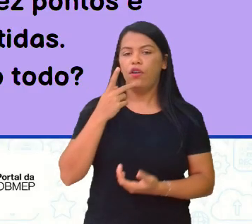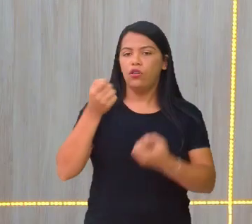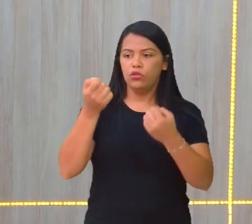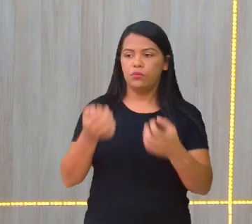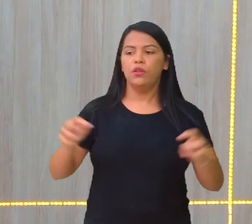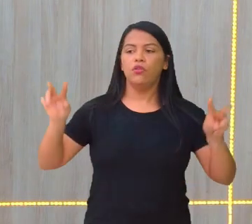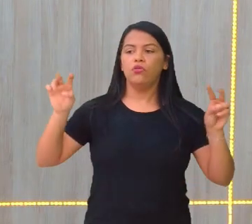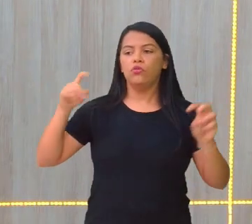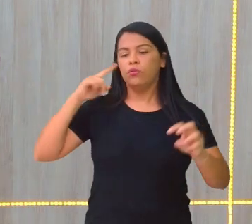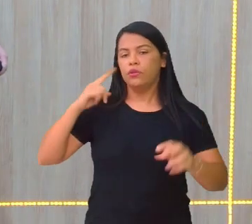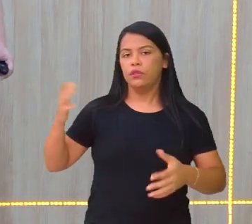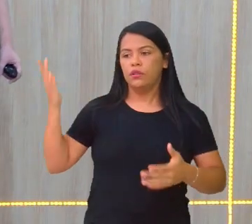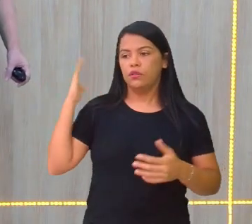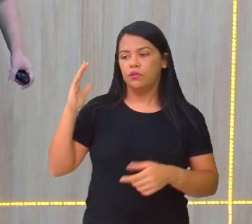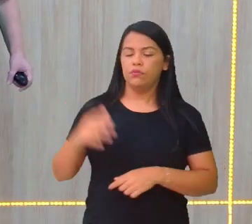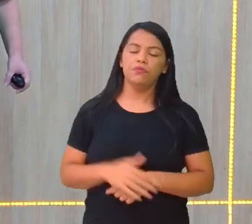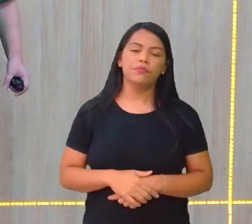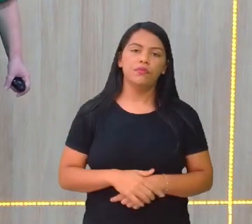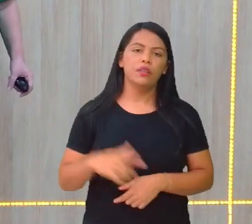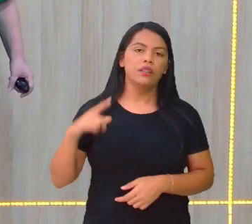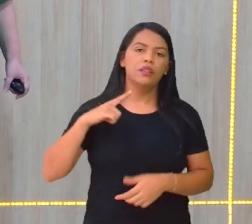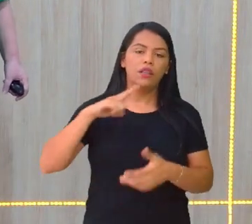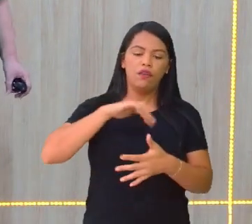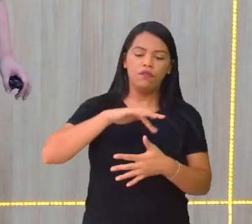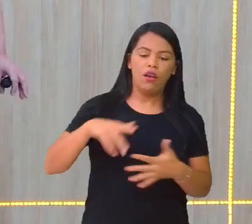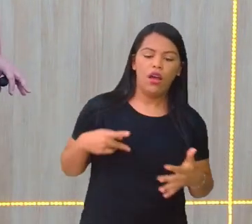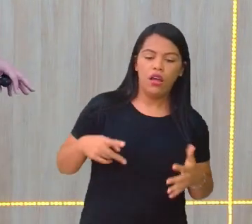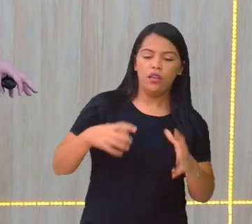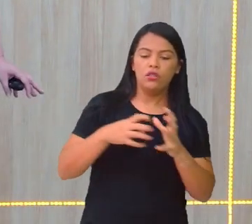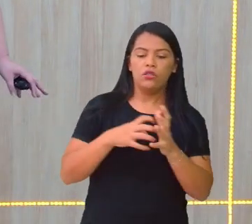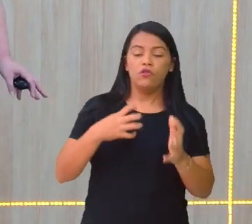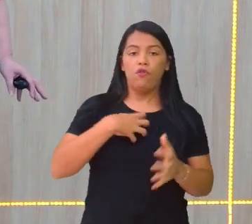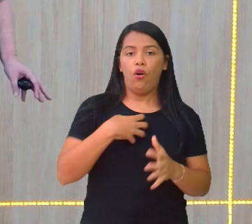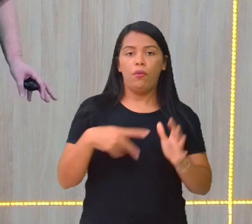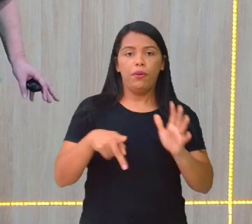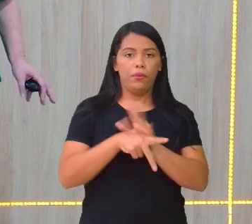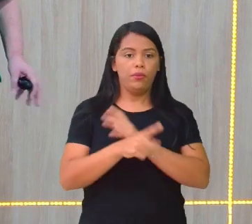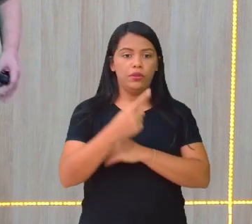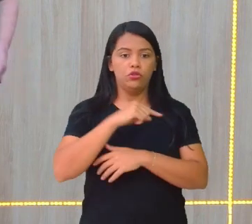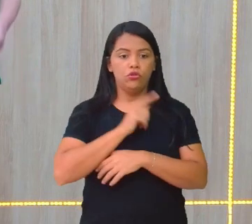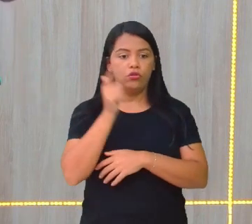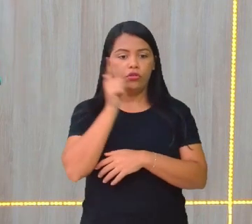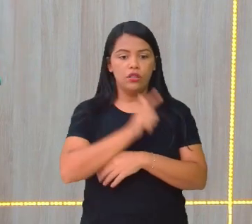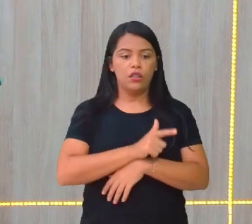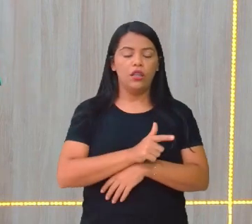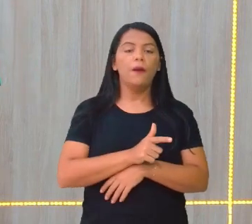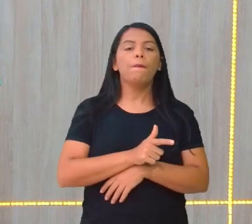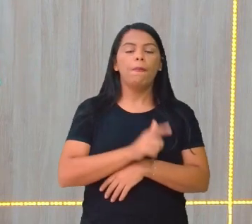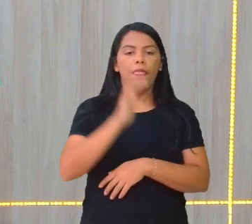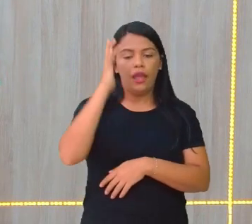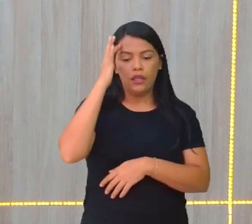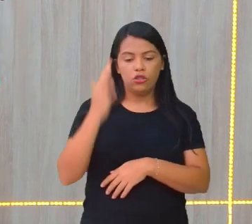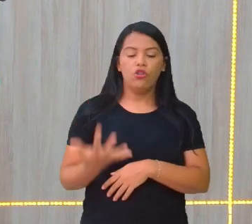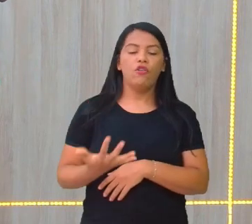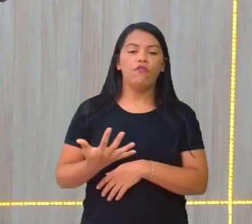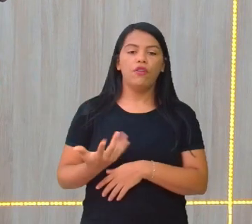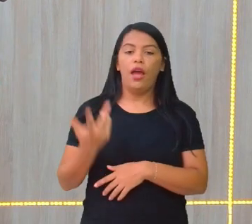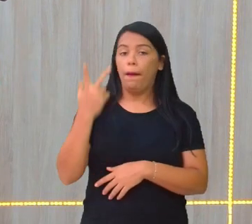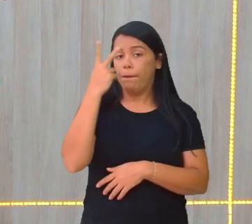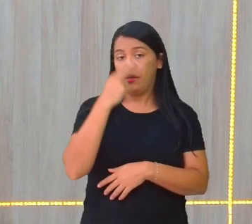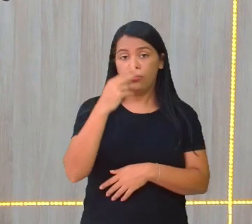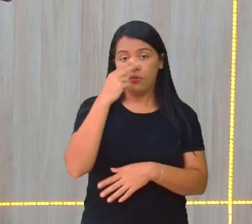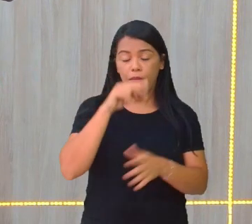A gente já falou sobre essa questão de ter várias maneiras de resolver a mesma questão. Mas eu trouxe essa